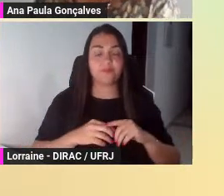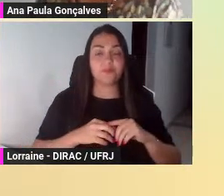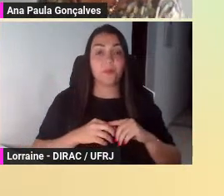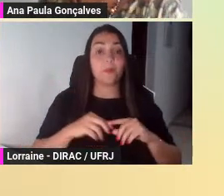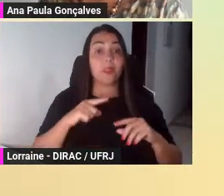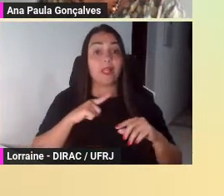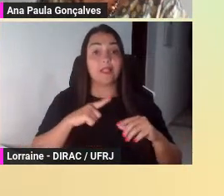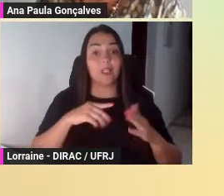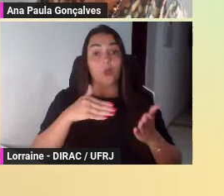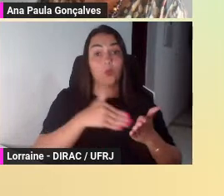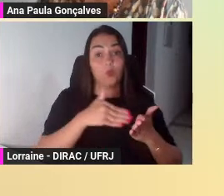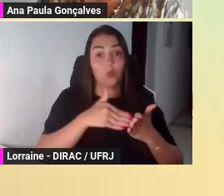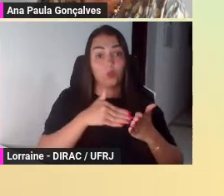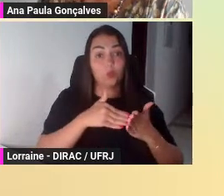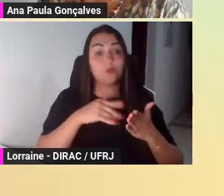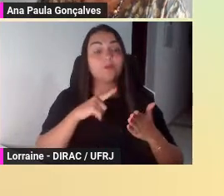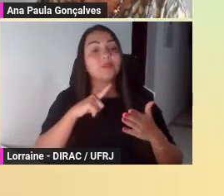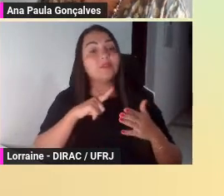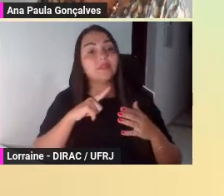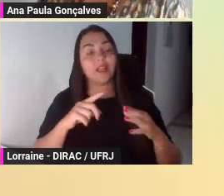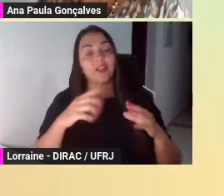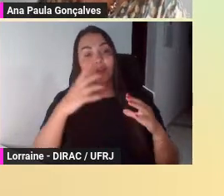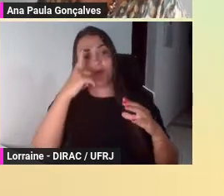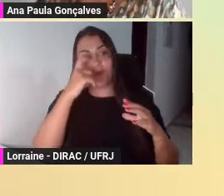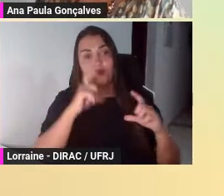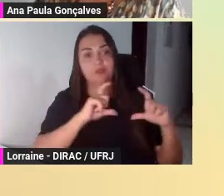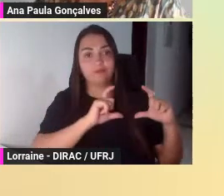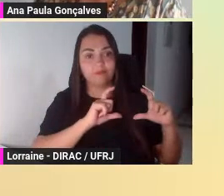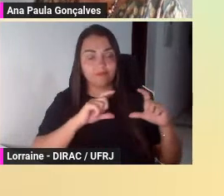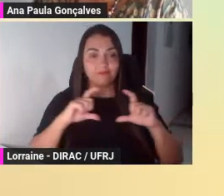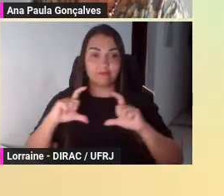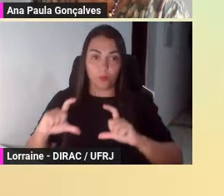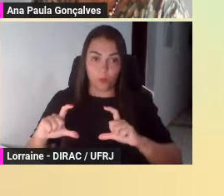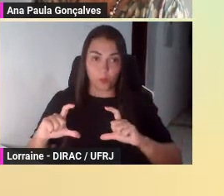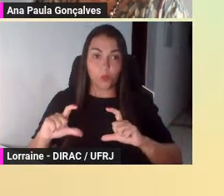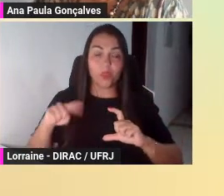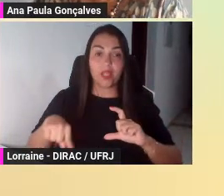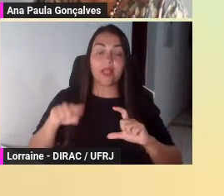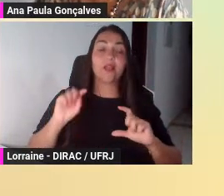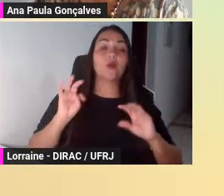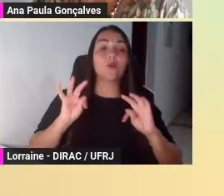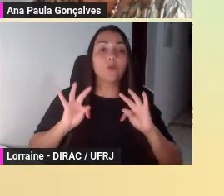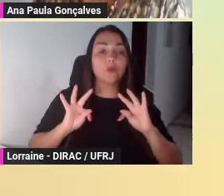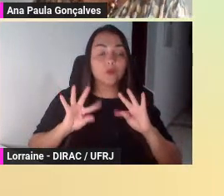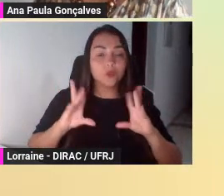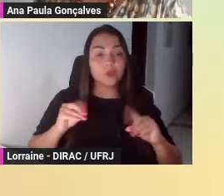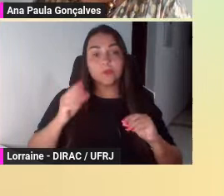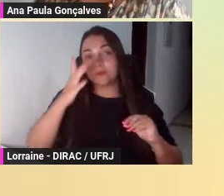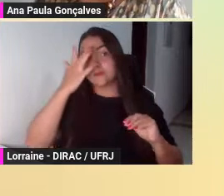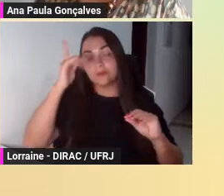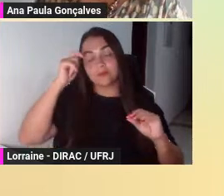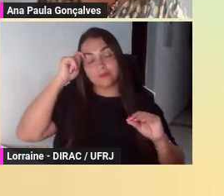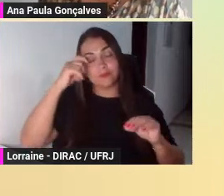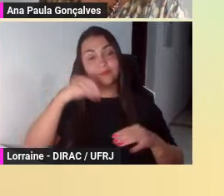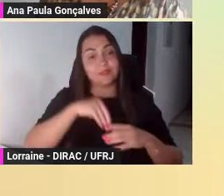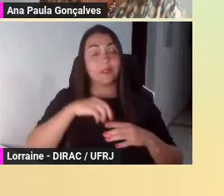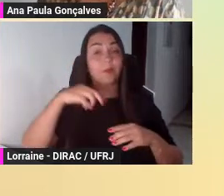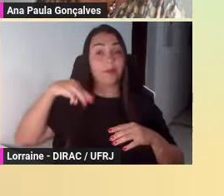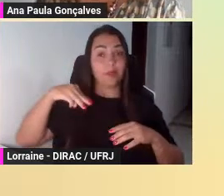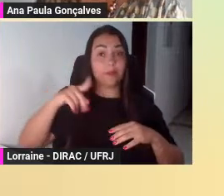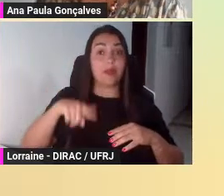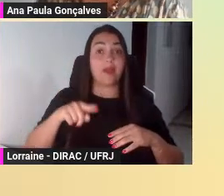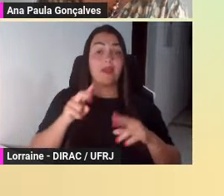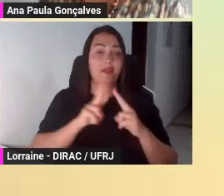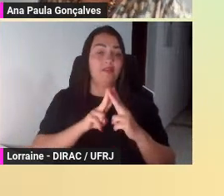tem o primeiro encontro nacional de negres na matemática, que foi online durante a